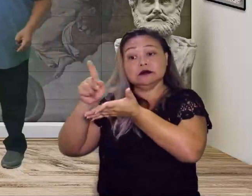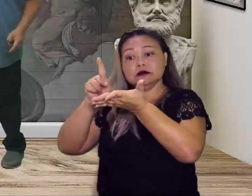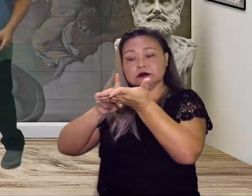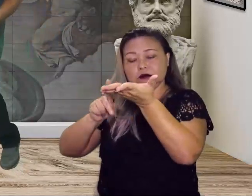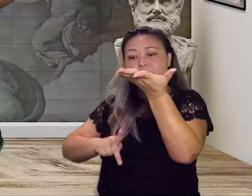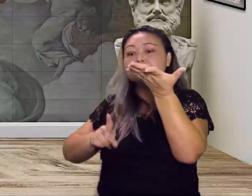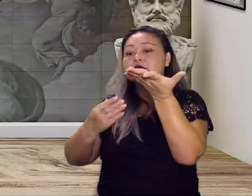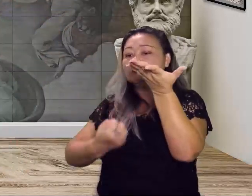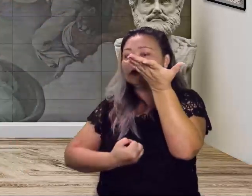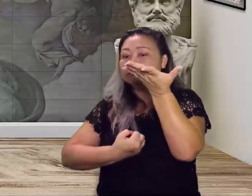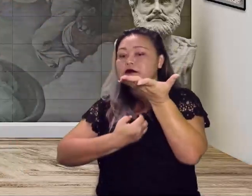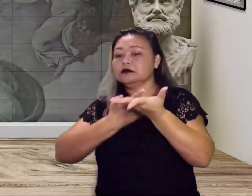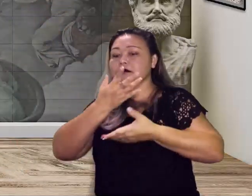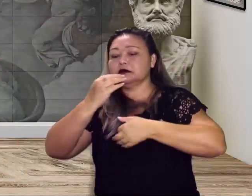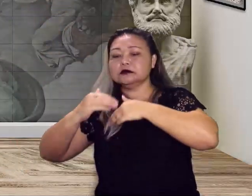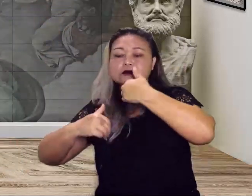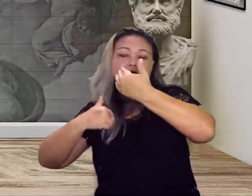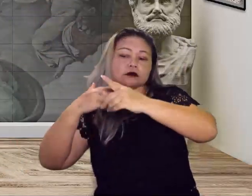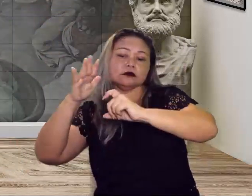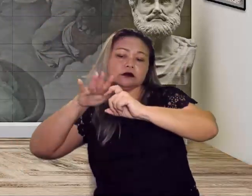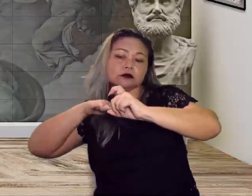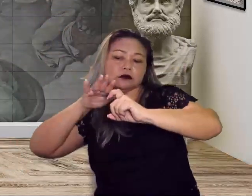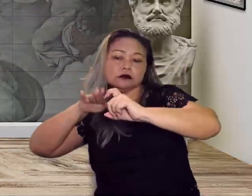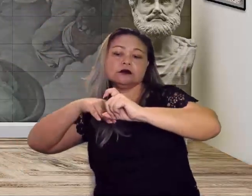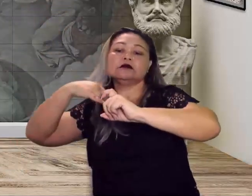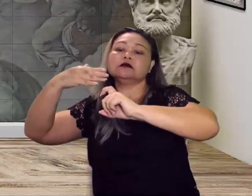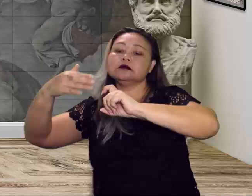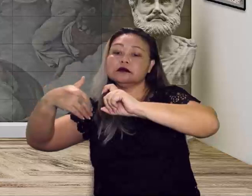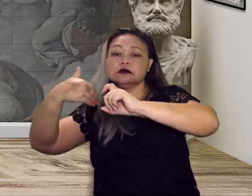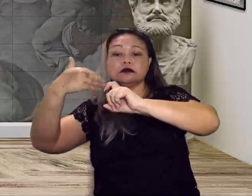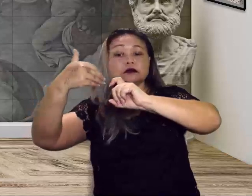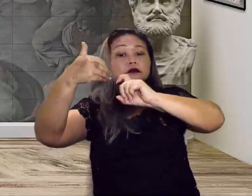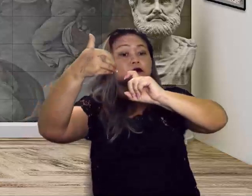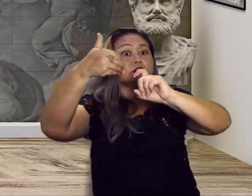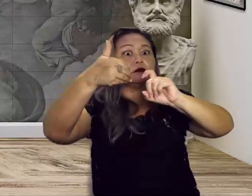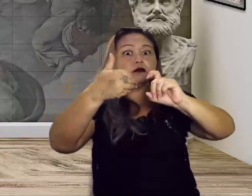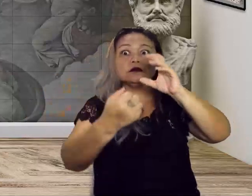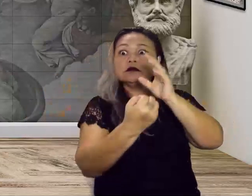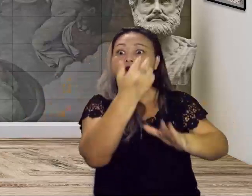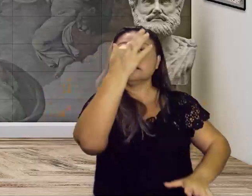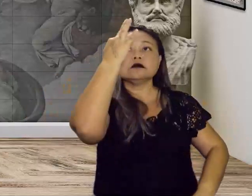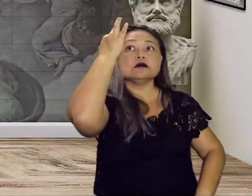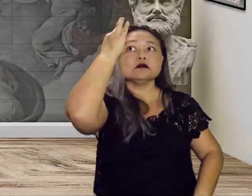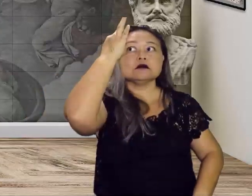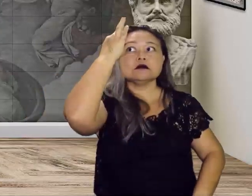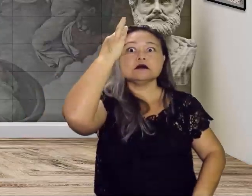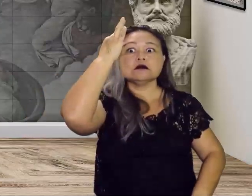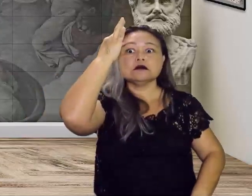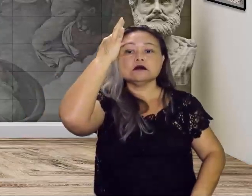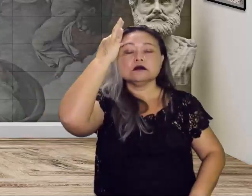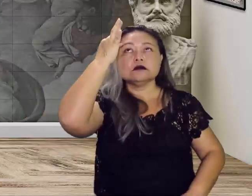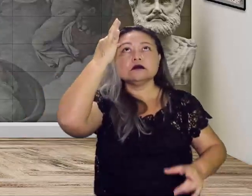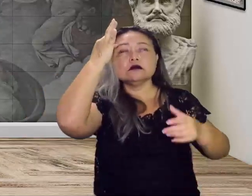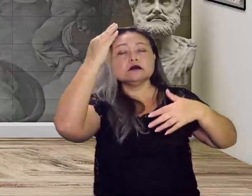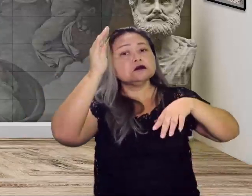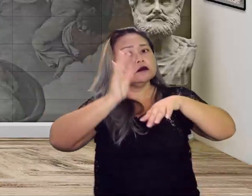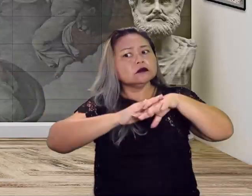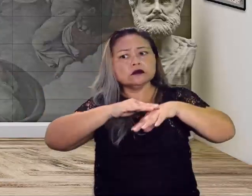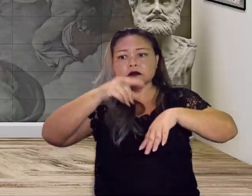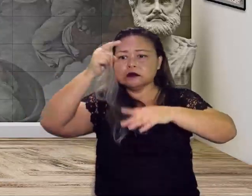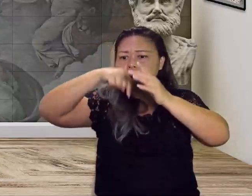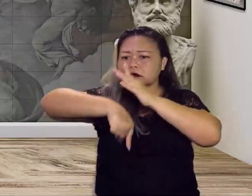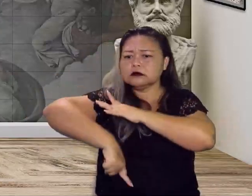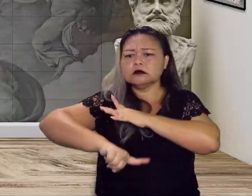Aí ela foi caminhando, a mitologia. Chegou aqui, a filosofia apareceu. Não, eu quero uma reflexão mais